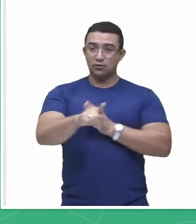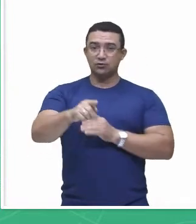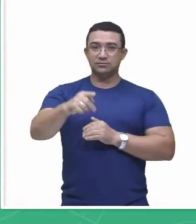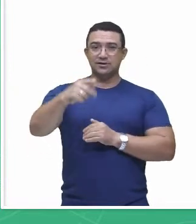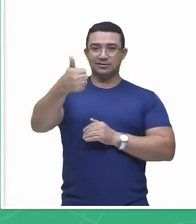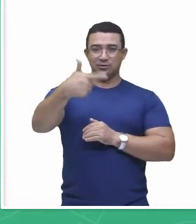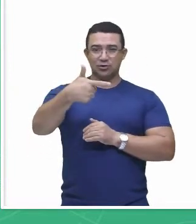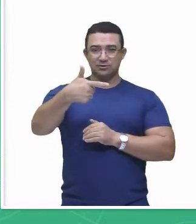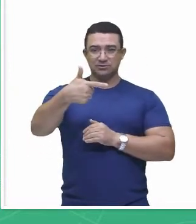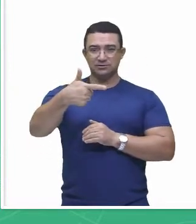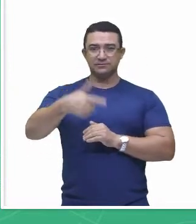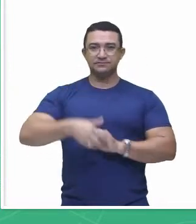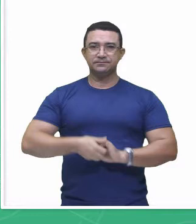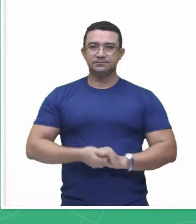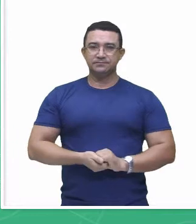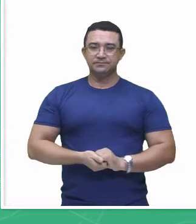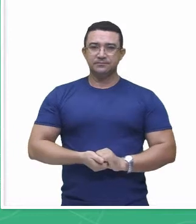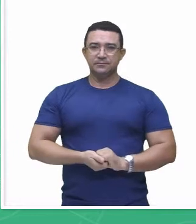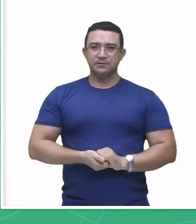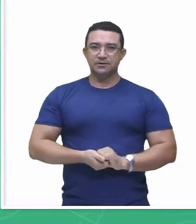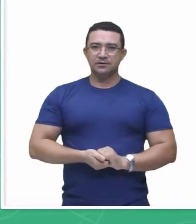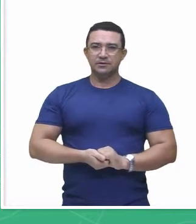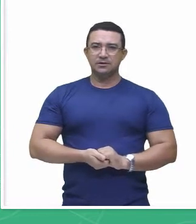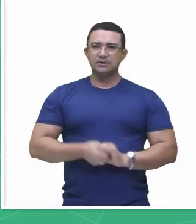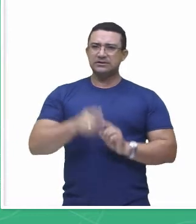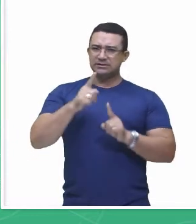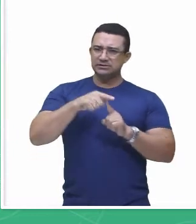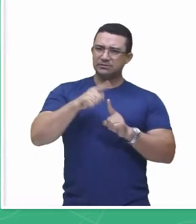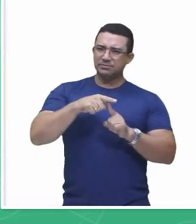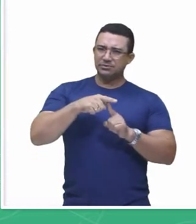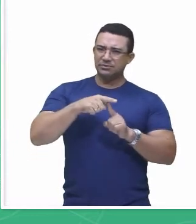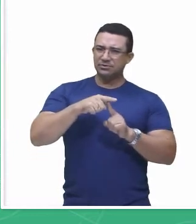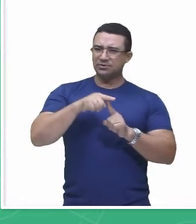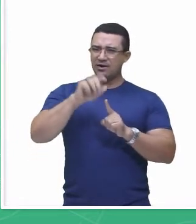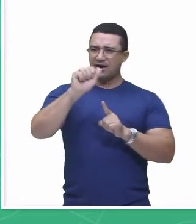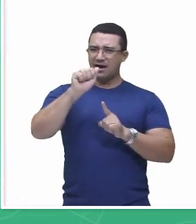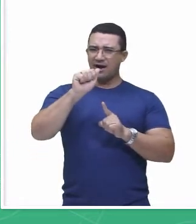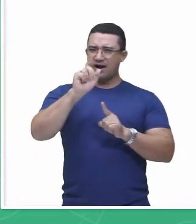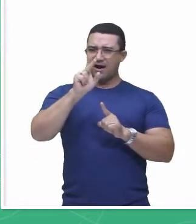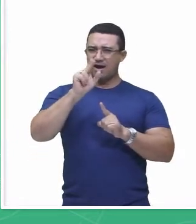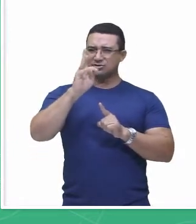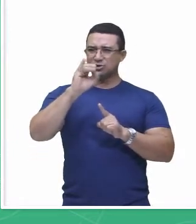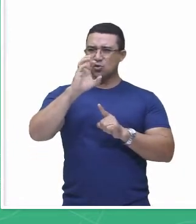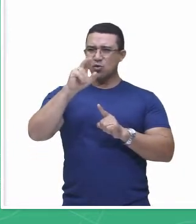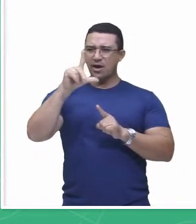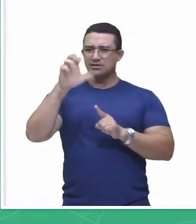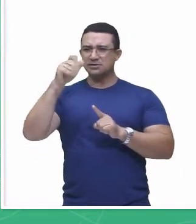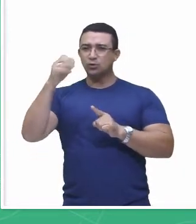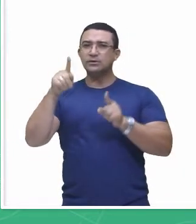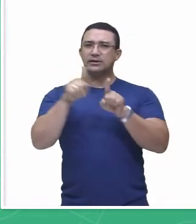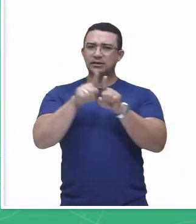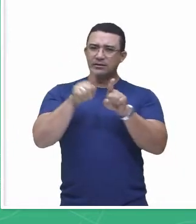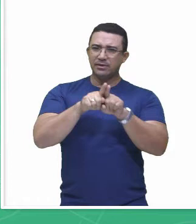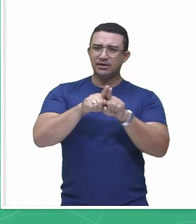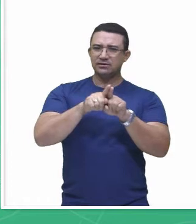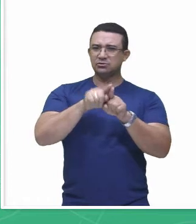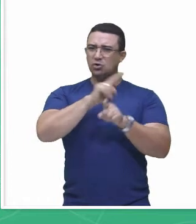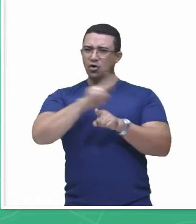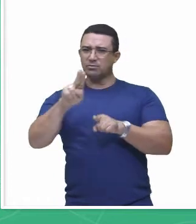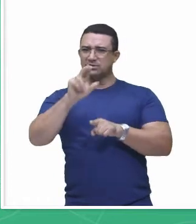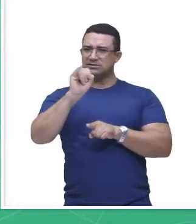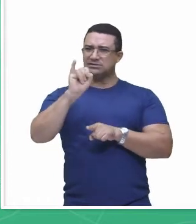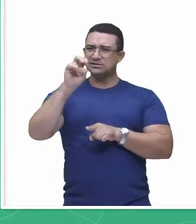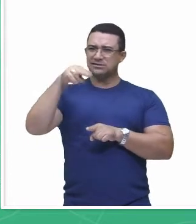12. E o enunciado diz assim: esse tipo de articulação, também chamada de sinartrose, tem